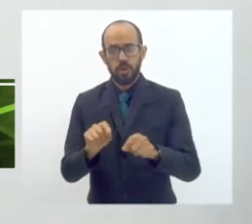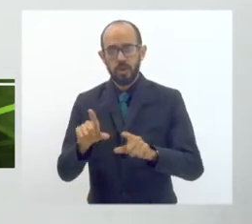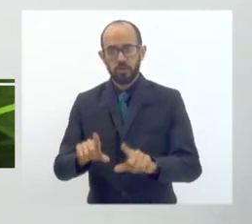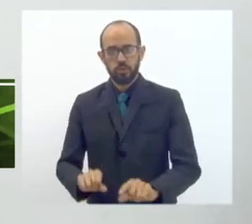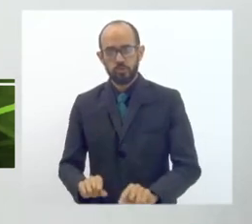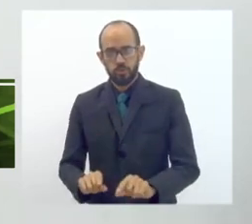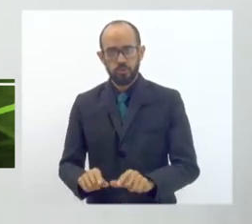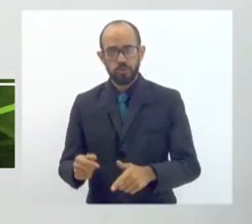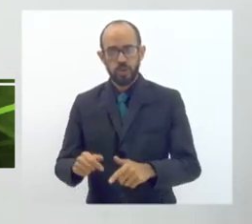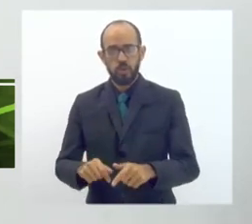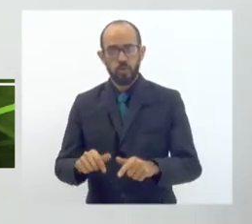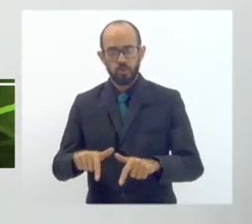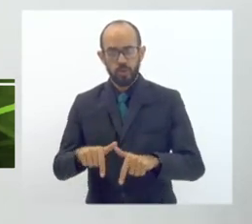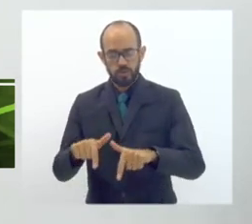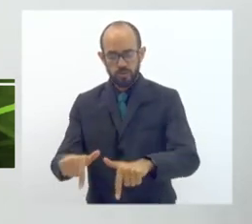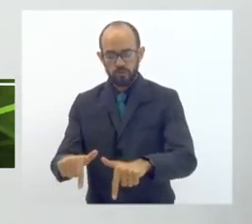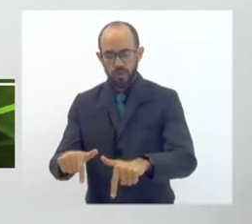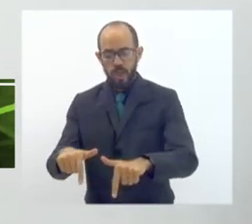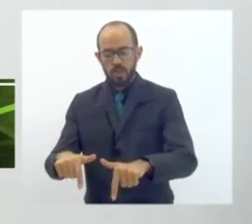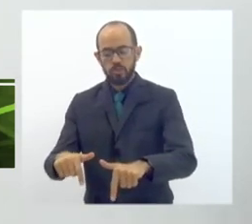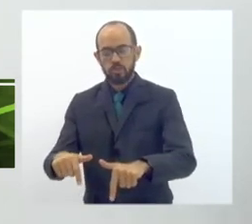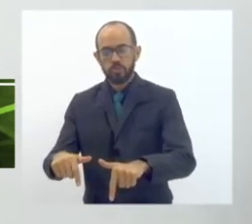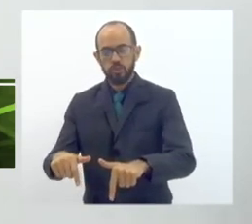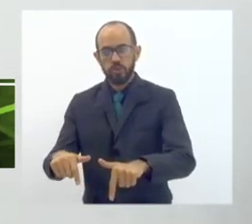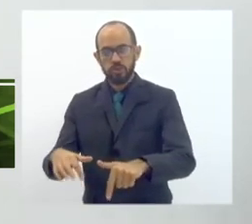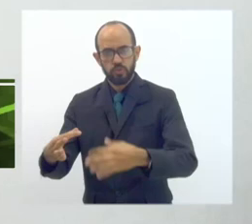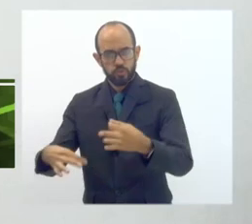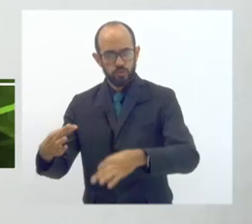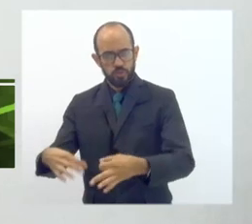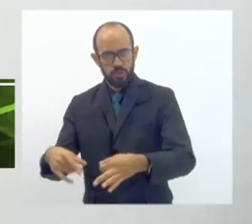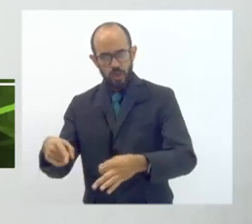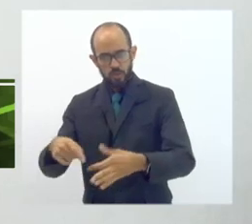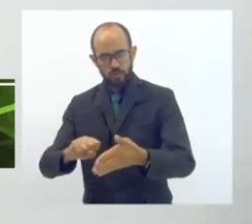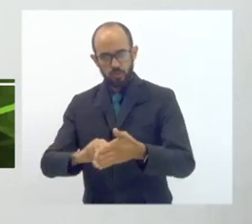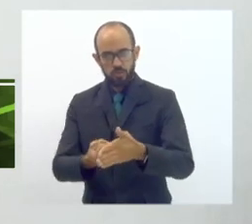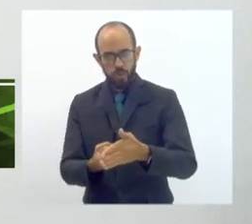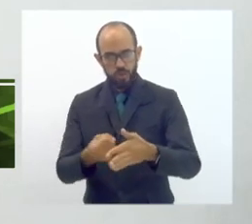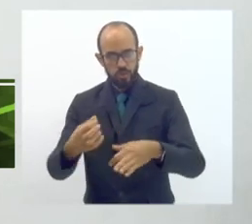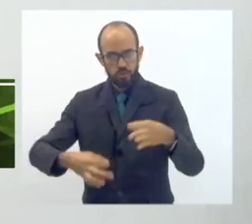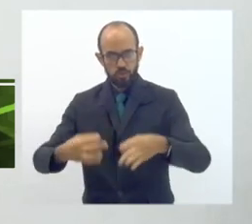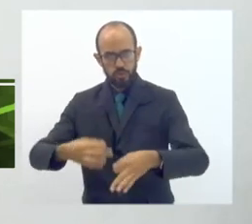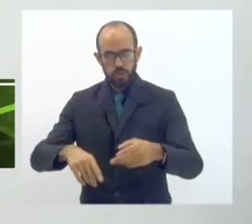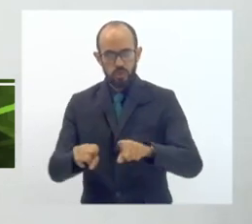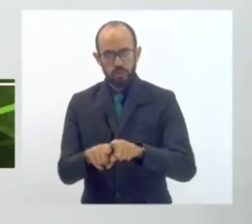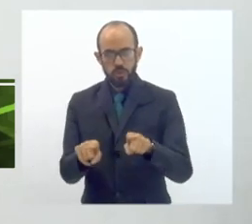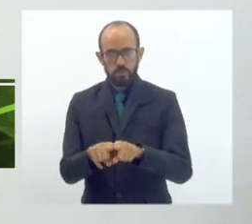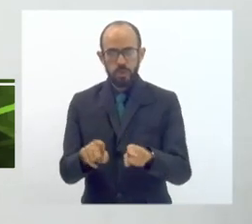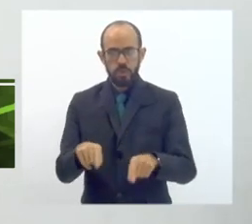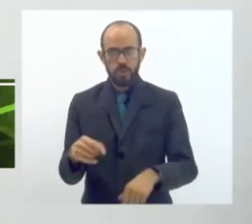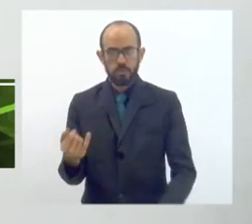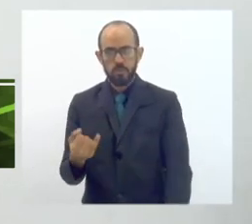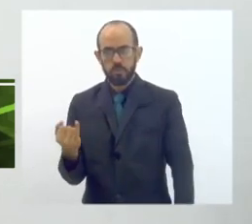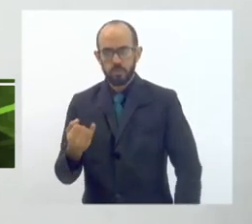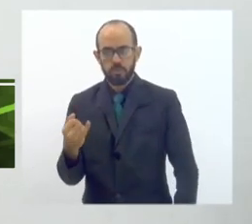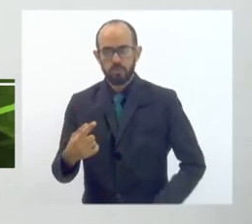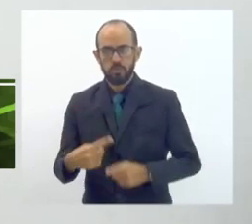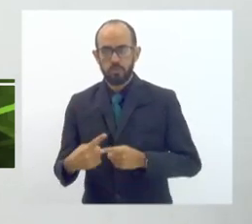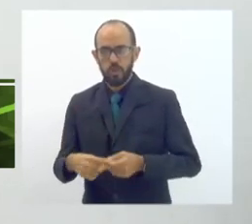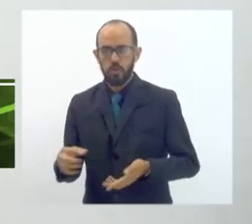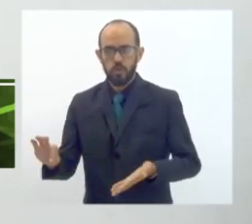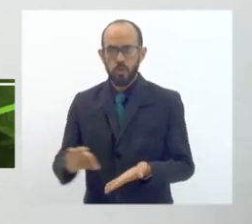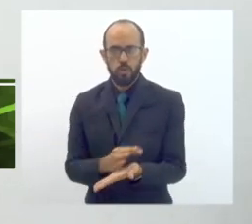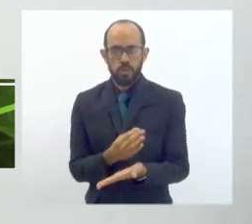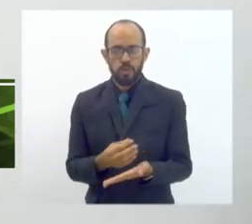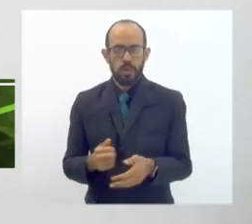mandados judiciais, redução substancial dos bloqueios judiciais, que também é muito importante, porque, uma vez que o contrato exige